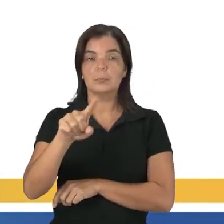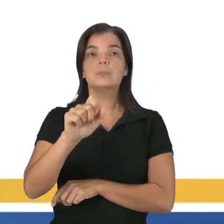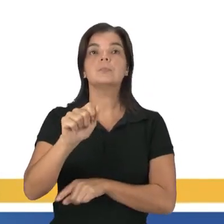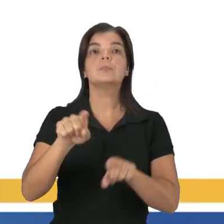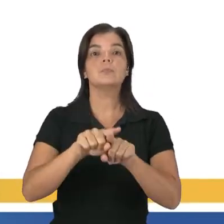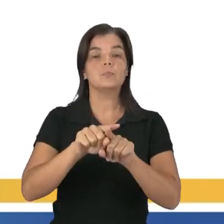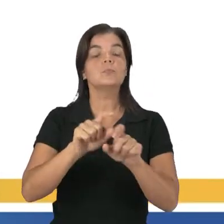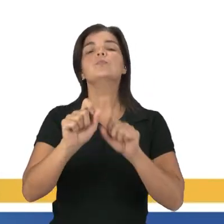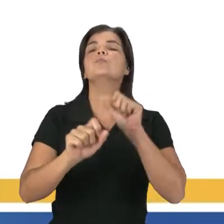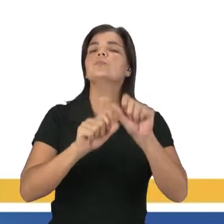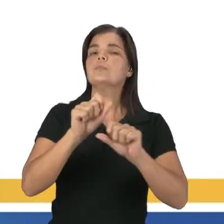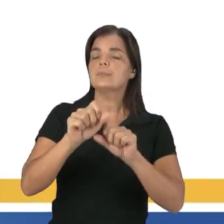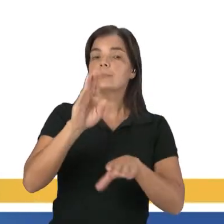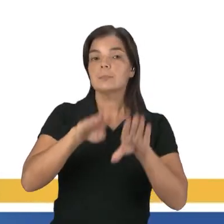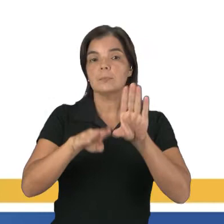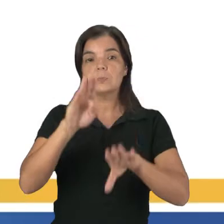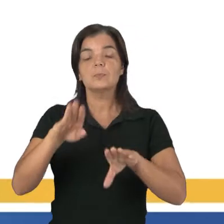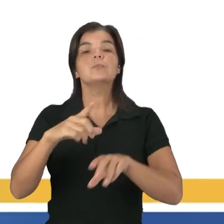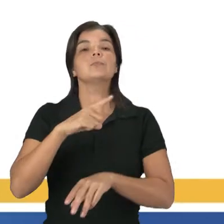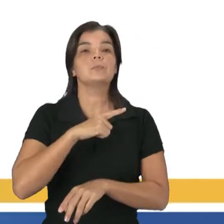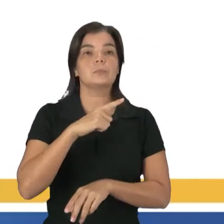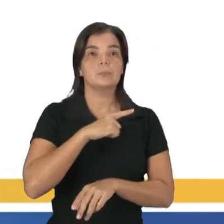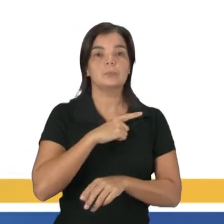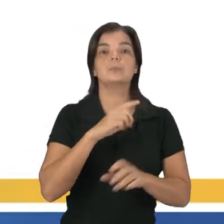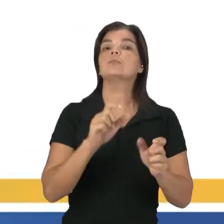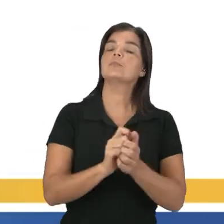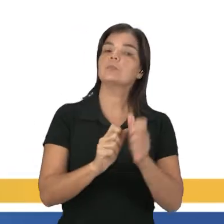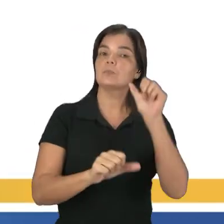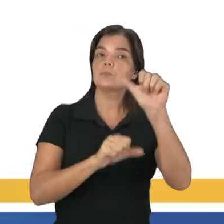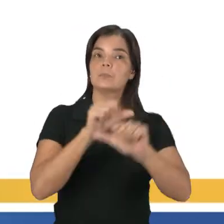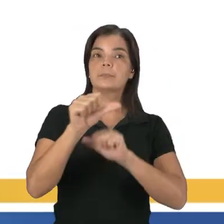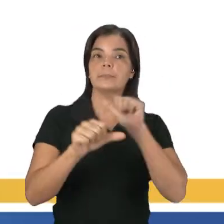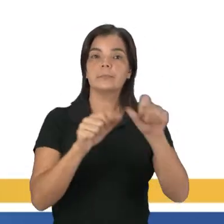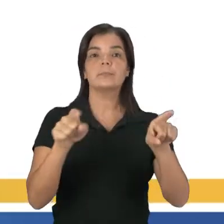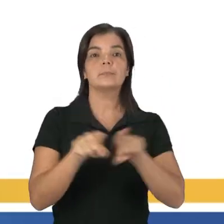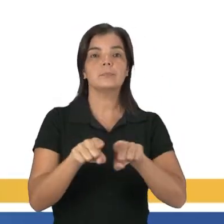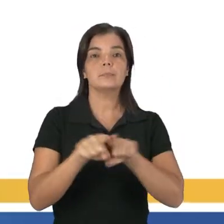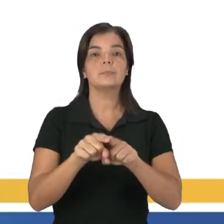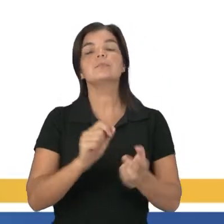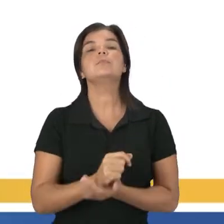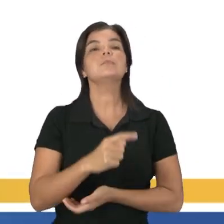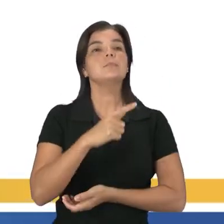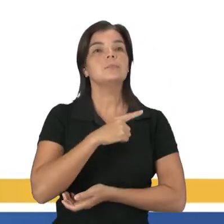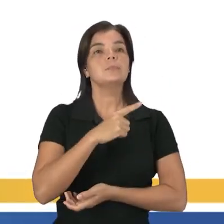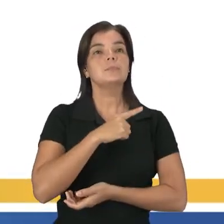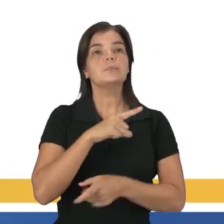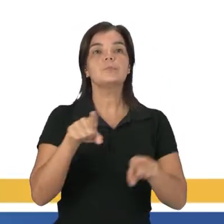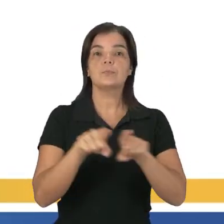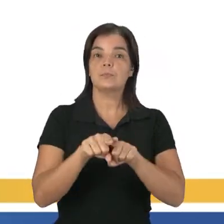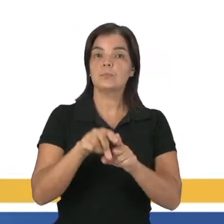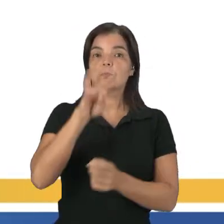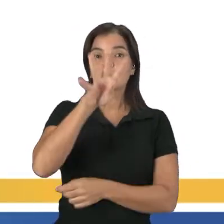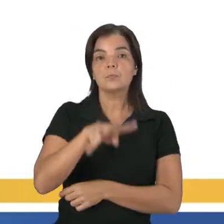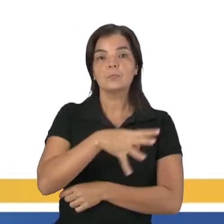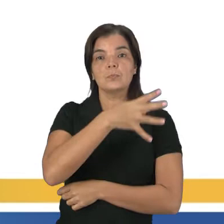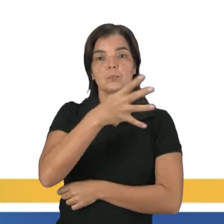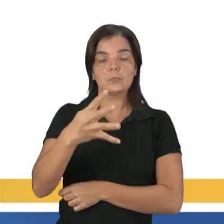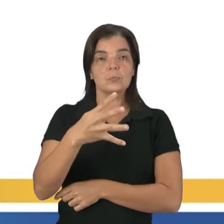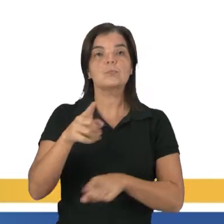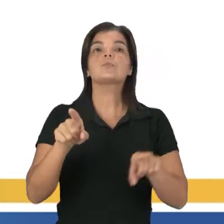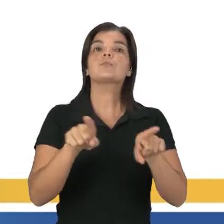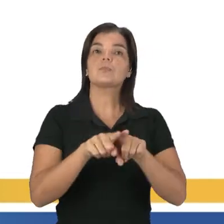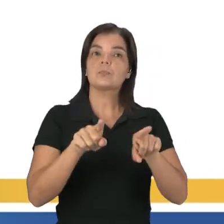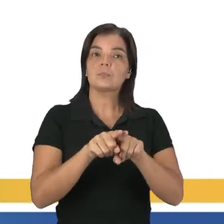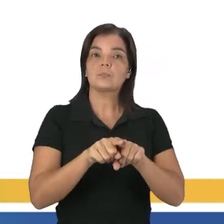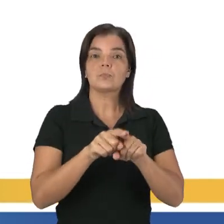medida. Porque, de vez em quando, nós temos que fazer a transformação. E nós temos aqui uma tabela de forma, no